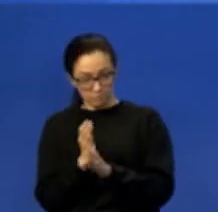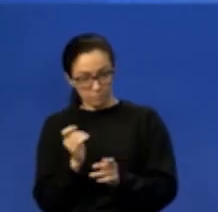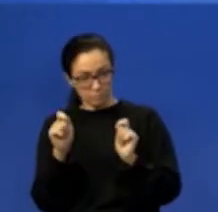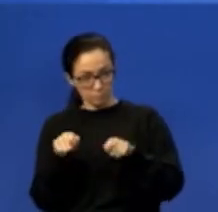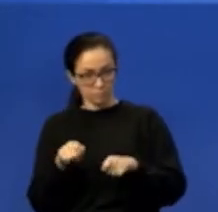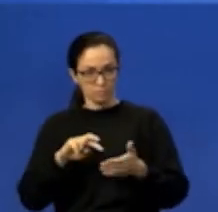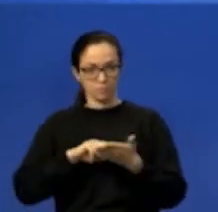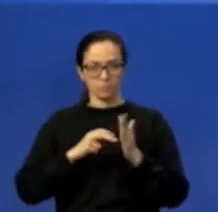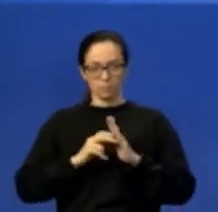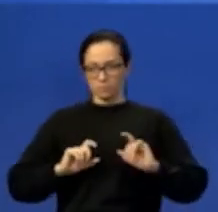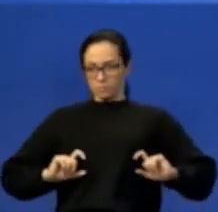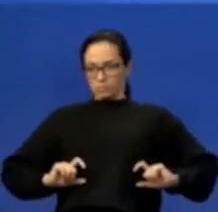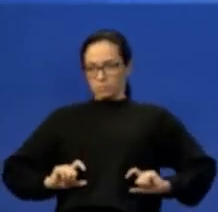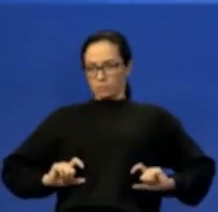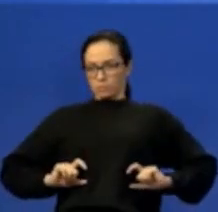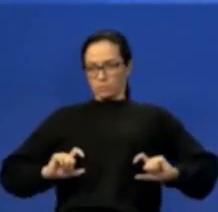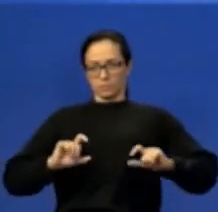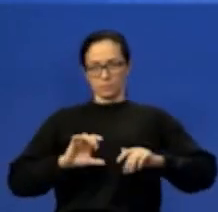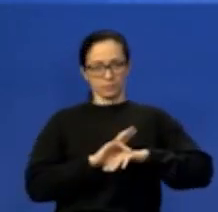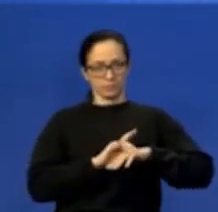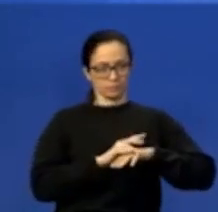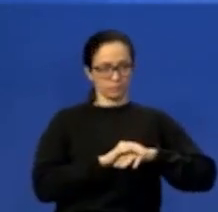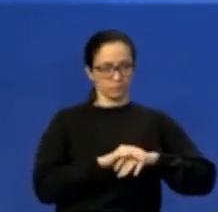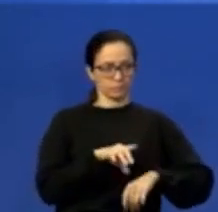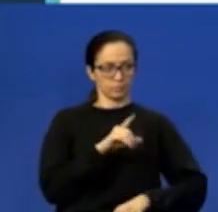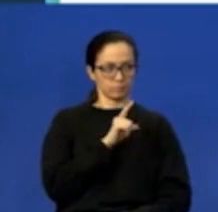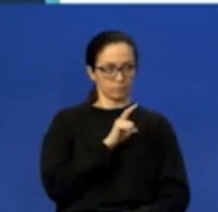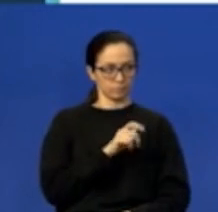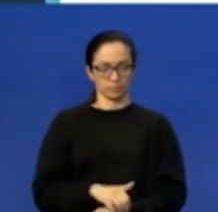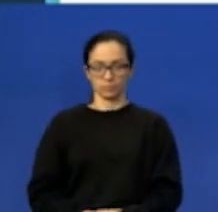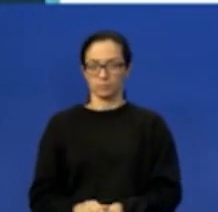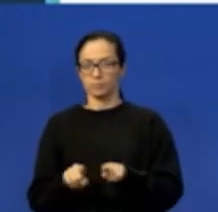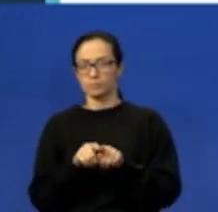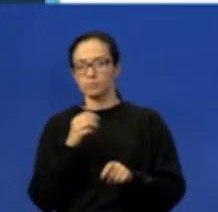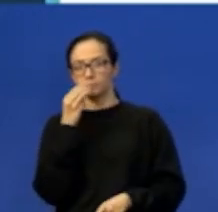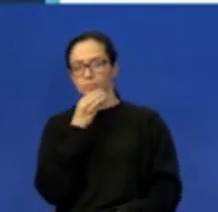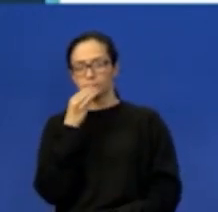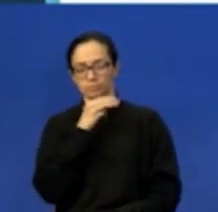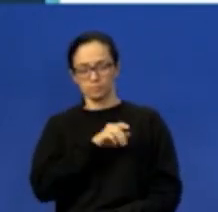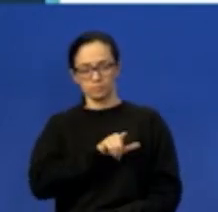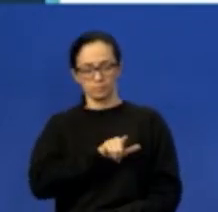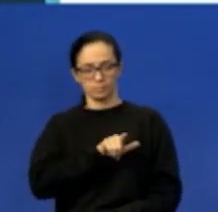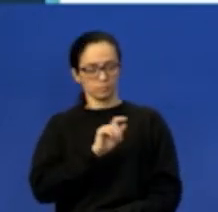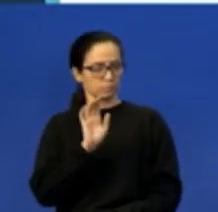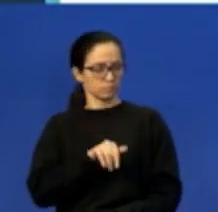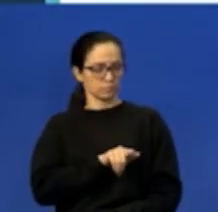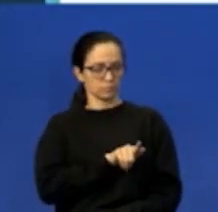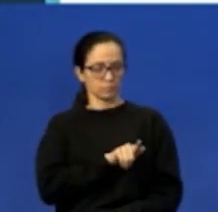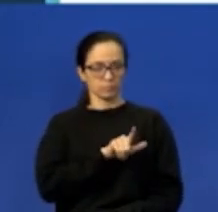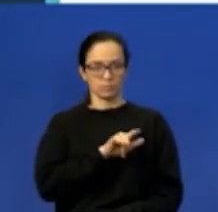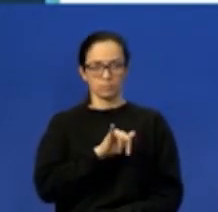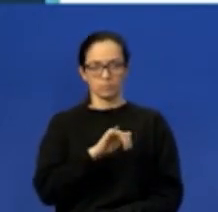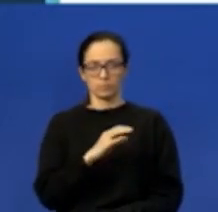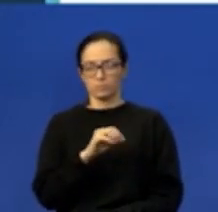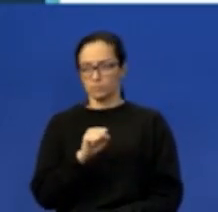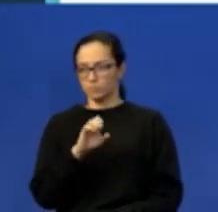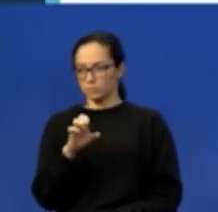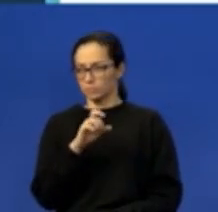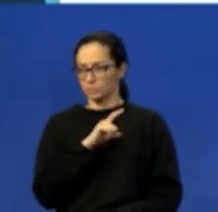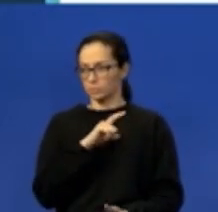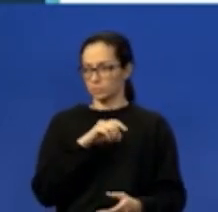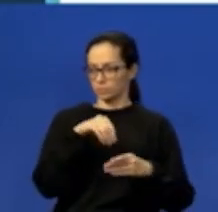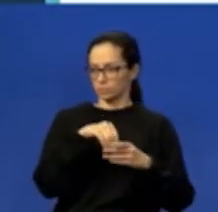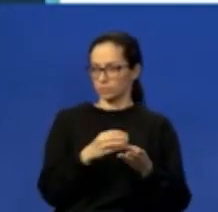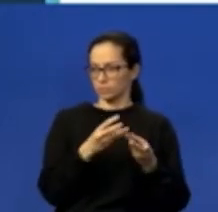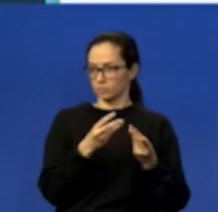renais. A glicose, né, dando sequência aí ao slide, um outro elemento que também pode ser analisado, e os corpos cetônicos, eles